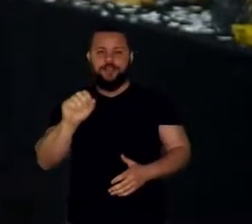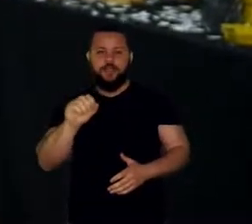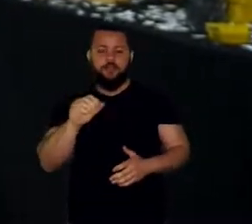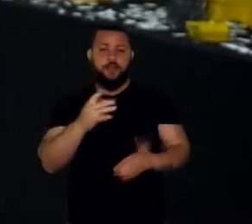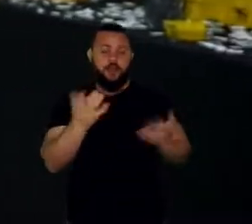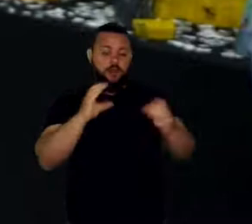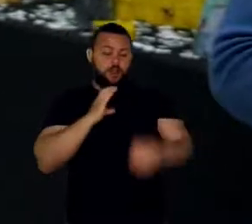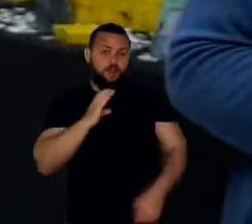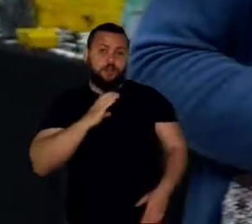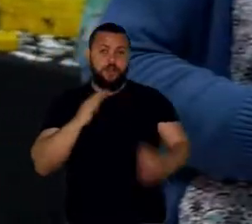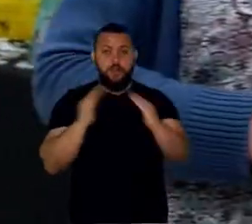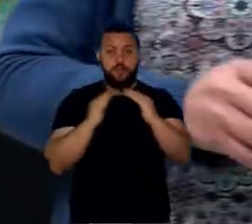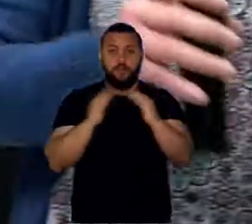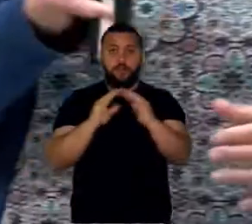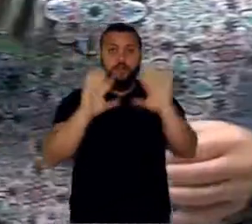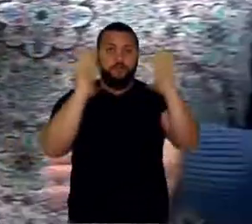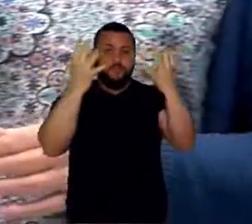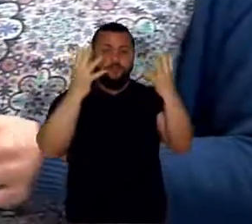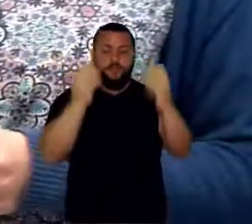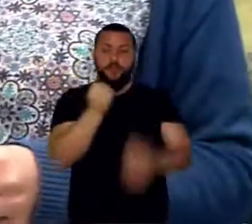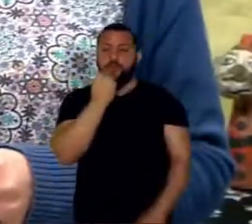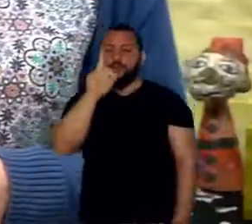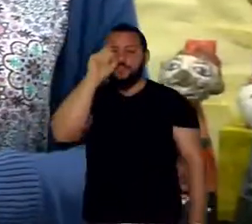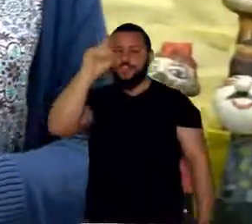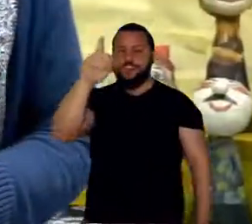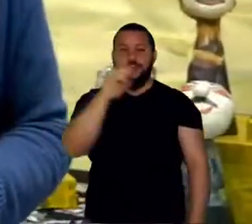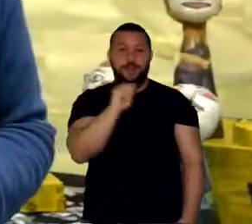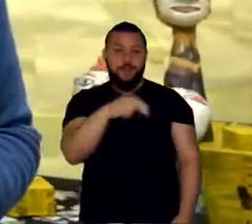Bom dia, Ana. Bom dia, Inês.